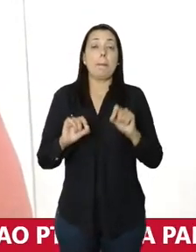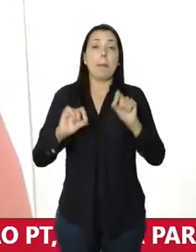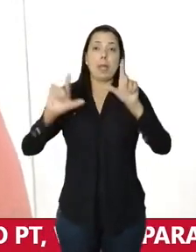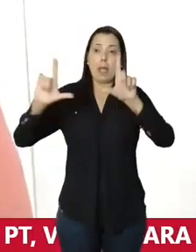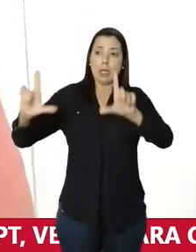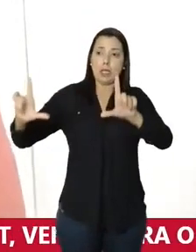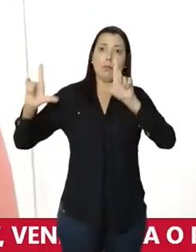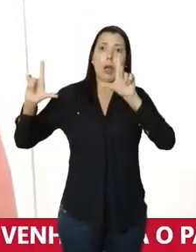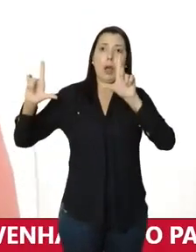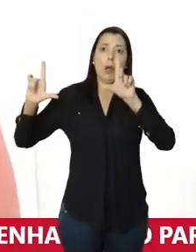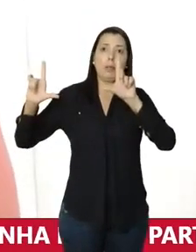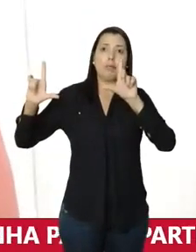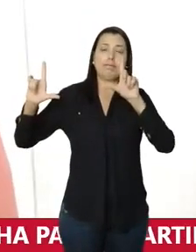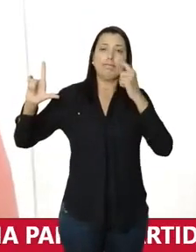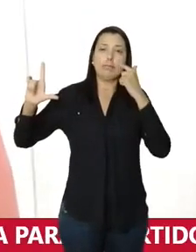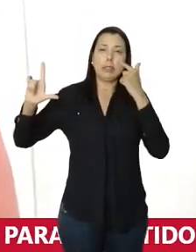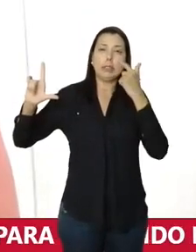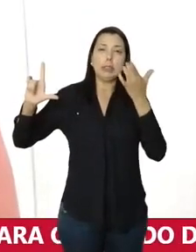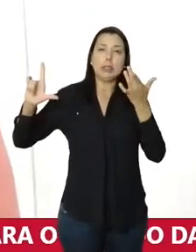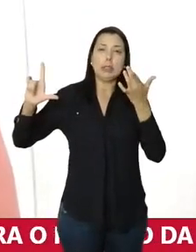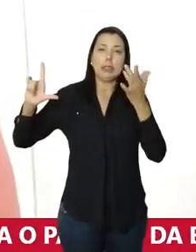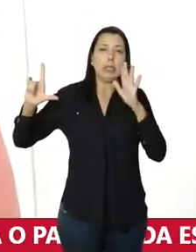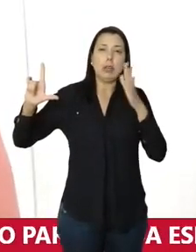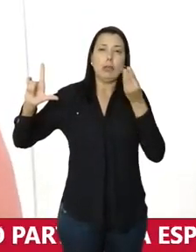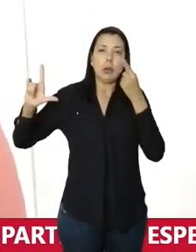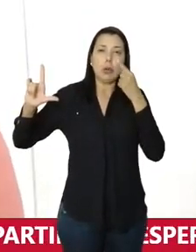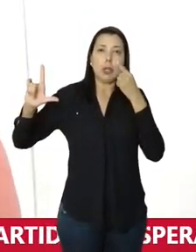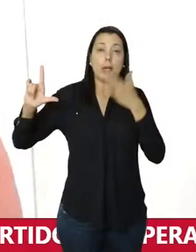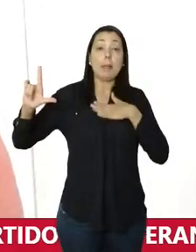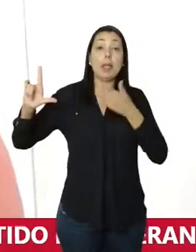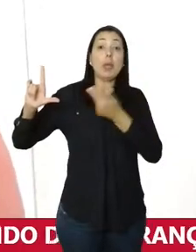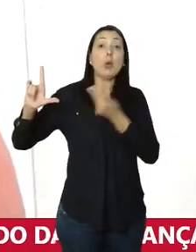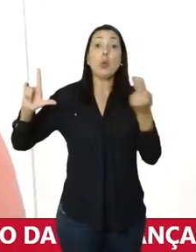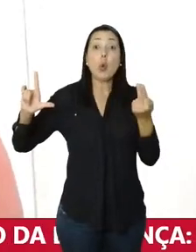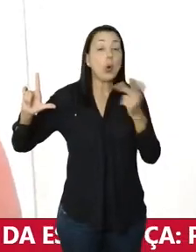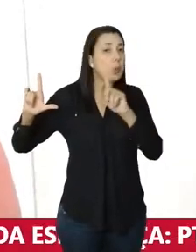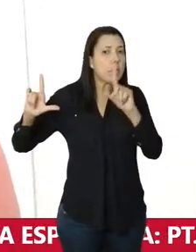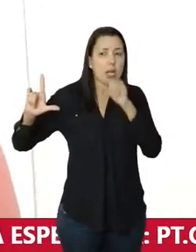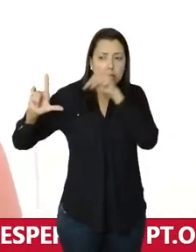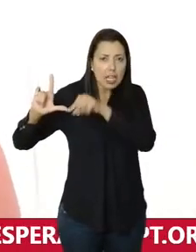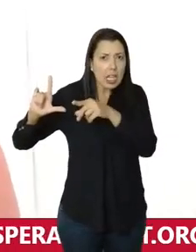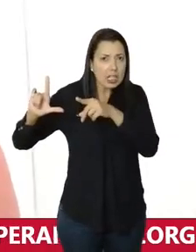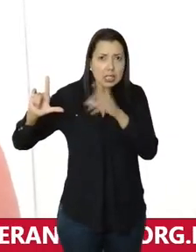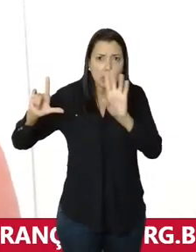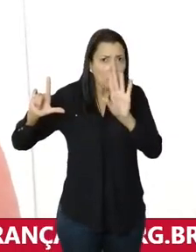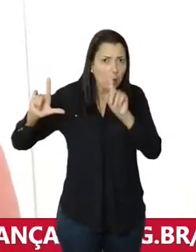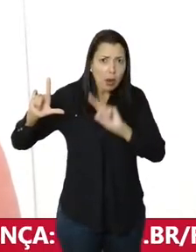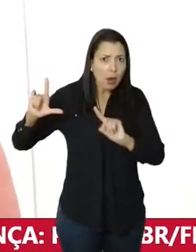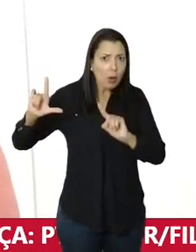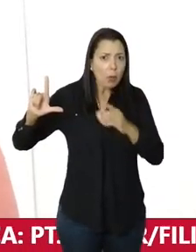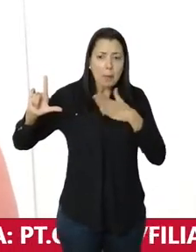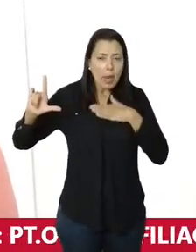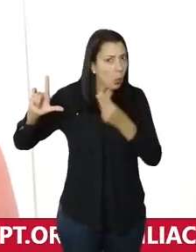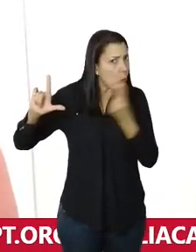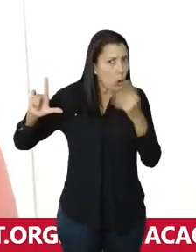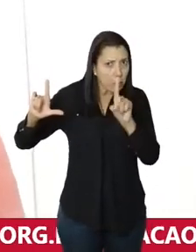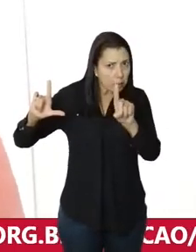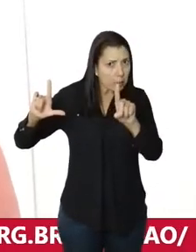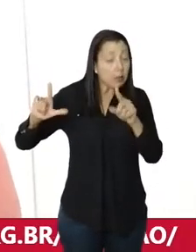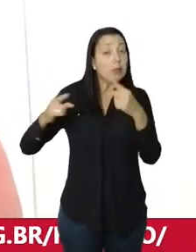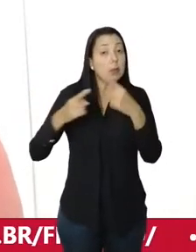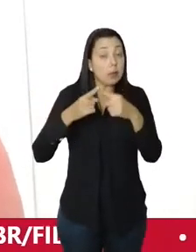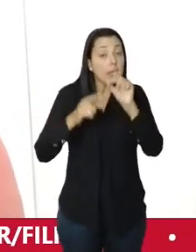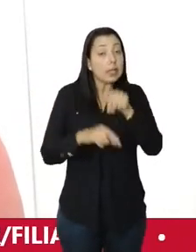esse pequeno cartaz. Não vou colocar meu nome nesta infâmia, porque foi